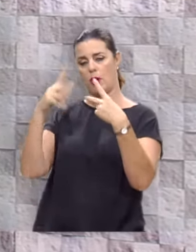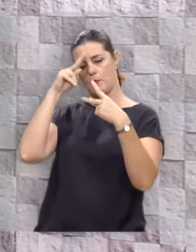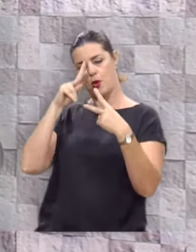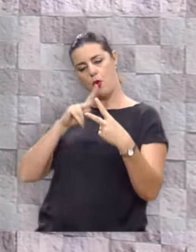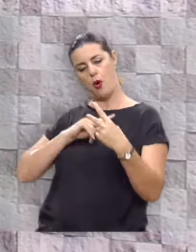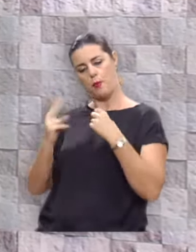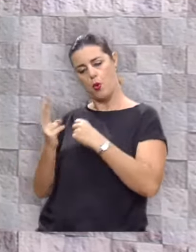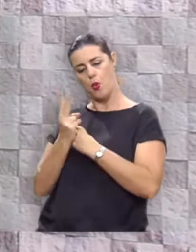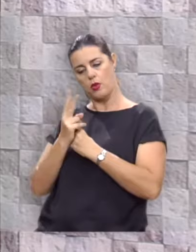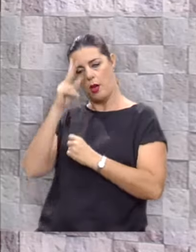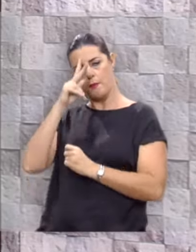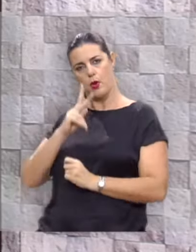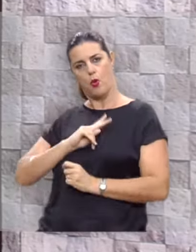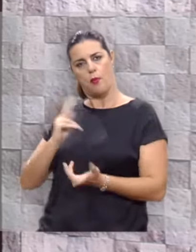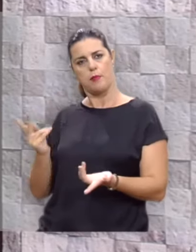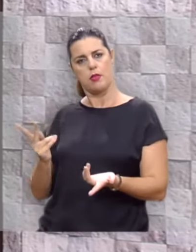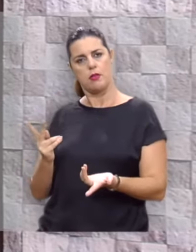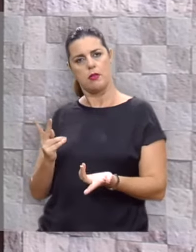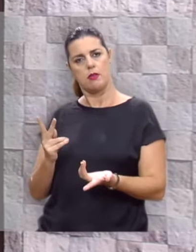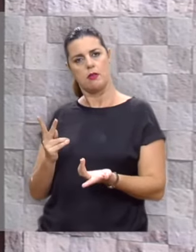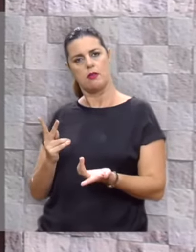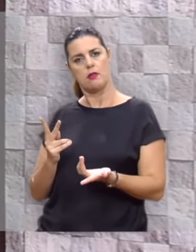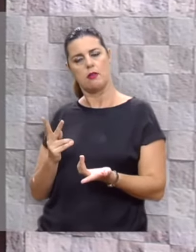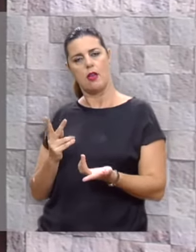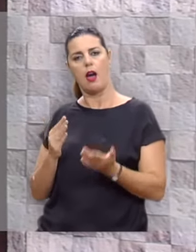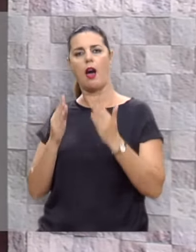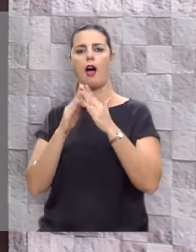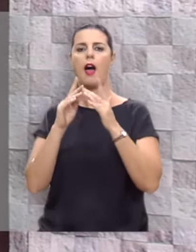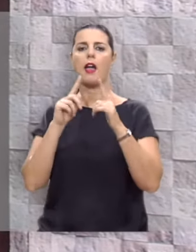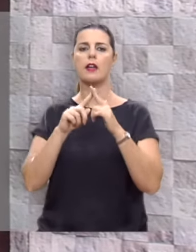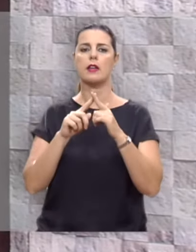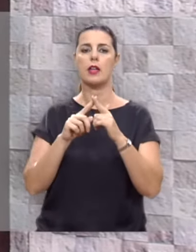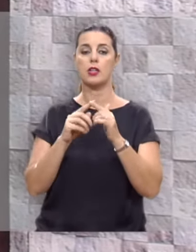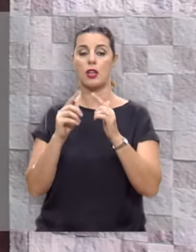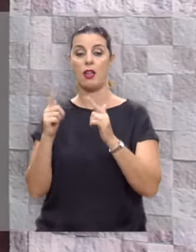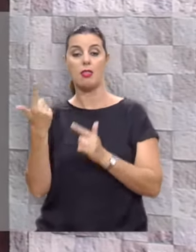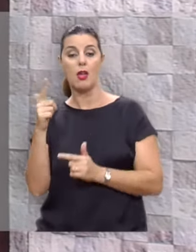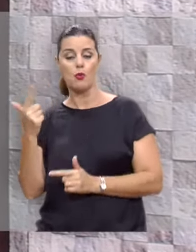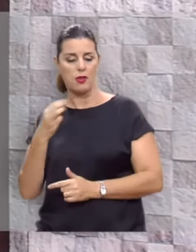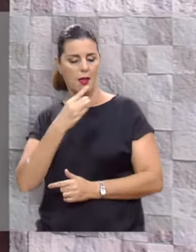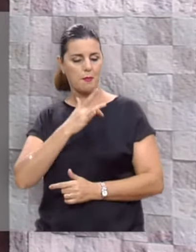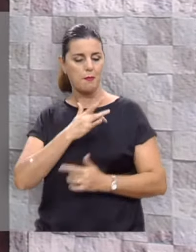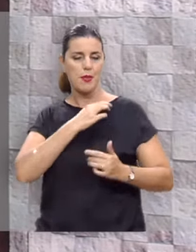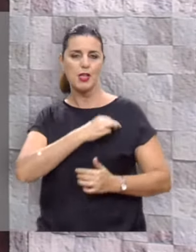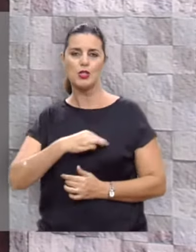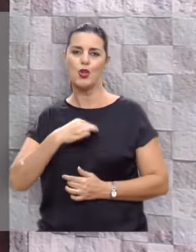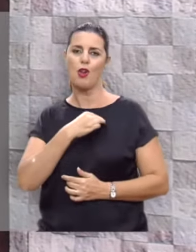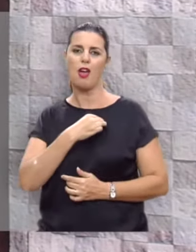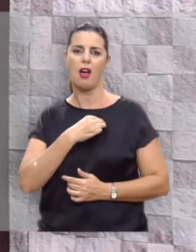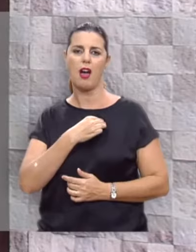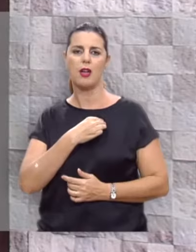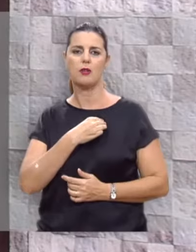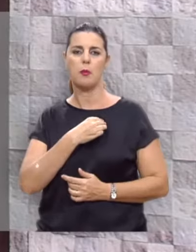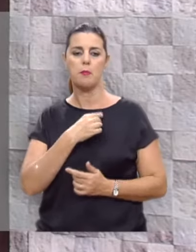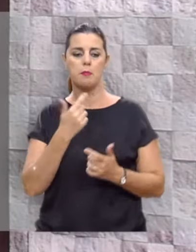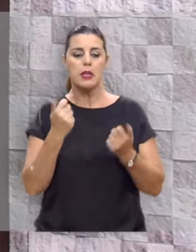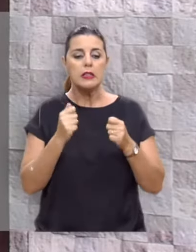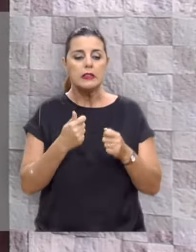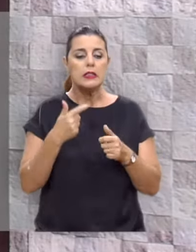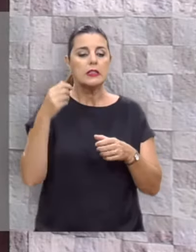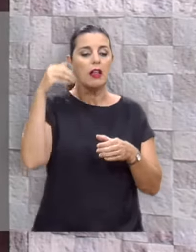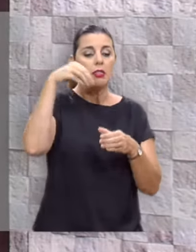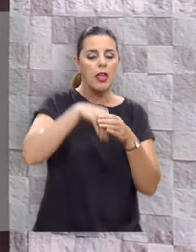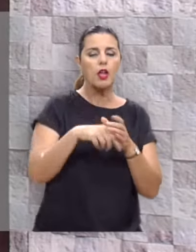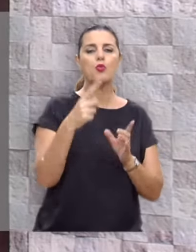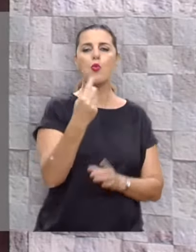mesma, cuidar dela mesma. A igreja que não é missionária vira um campo missionário.